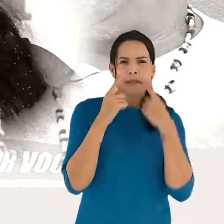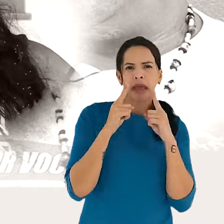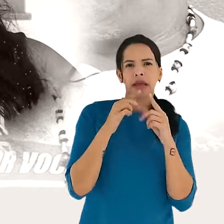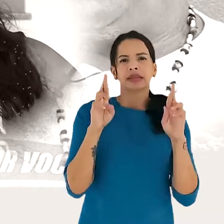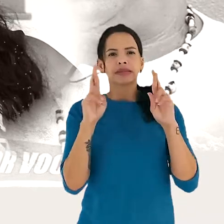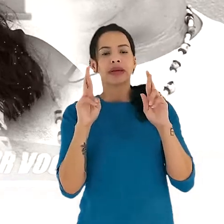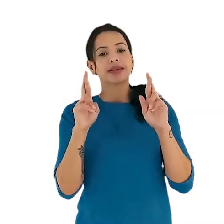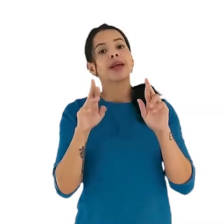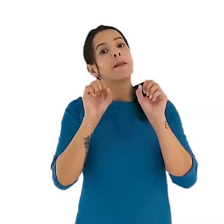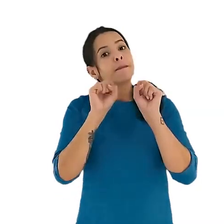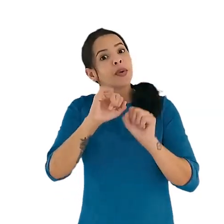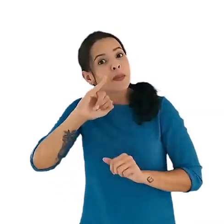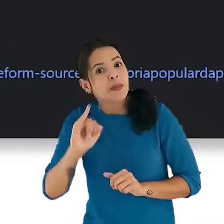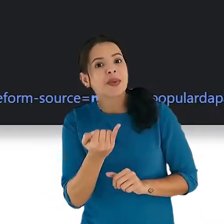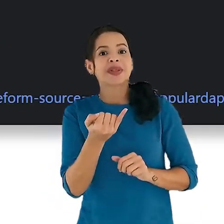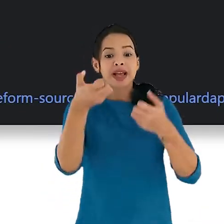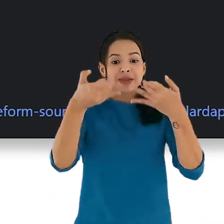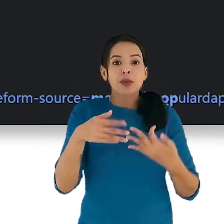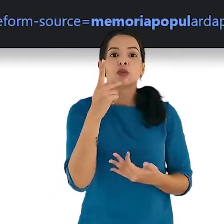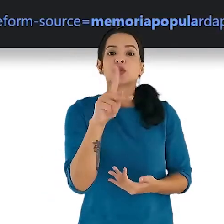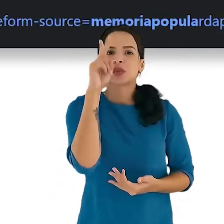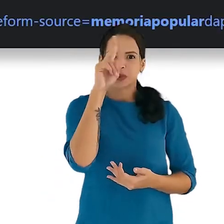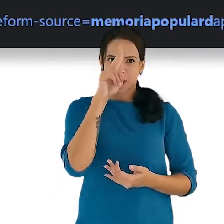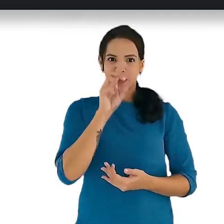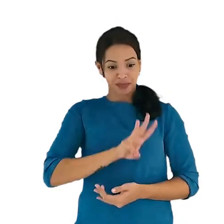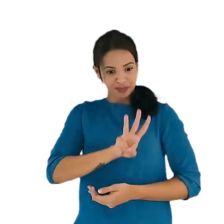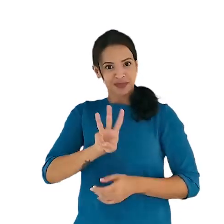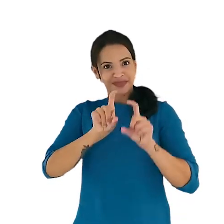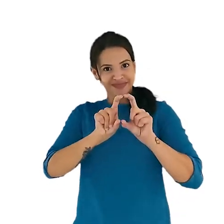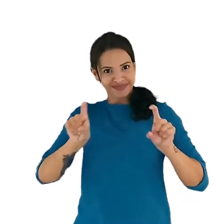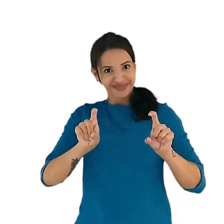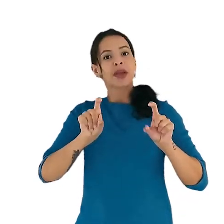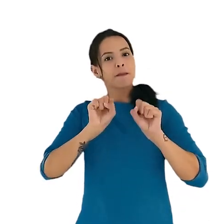lamento e de esperança. Compartilhe essa história com a gente. Acesse